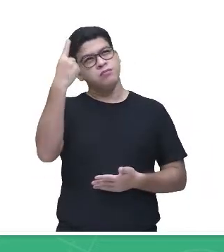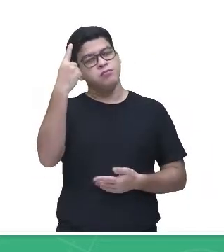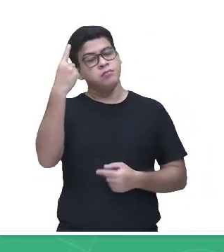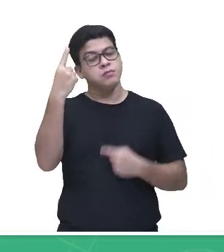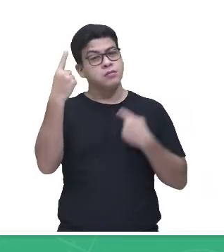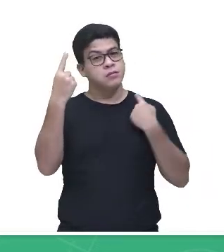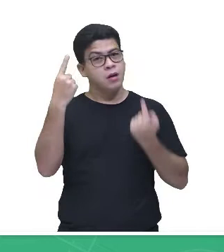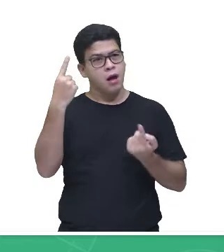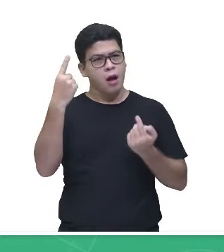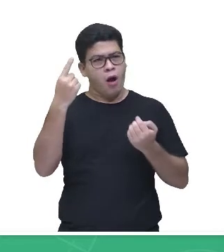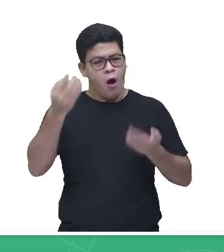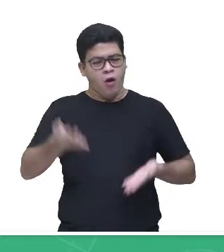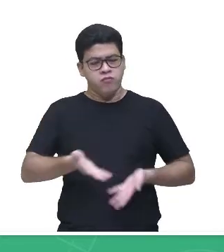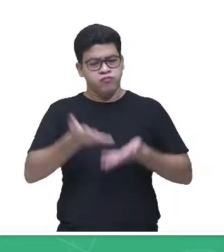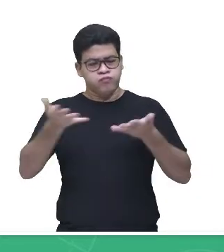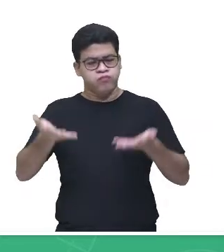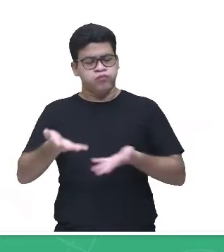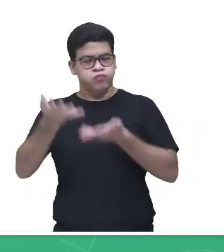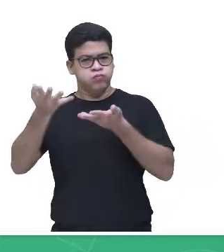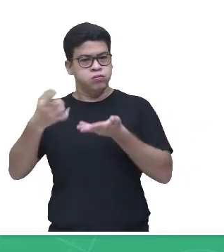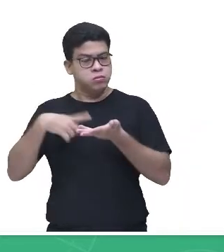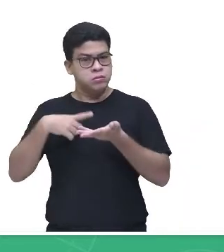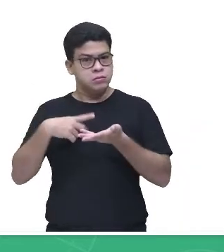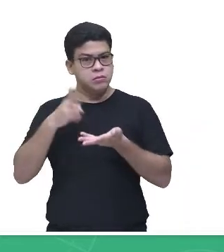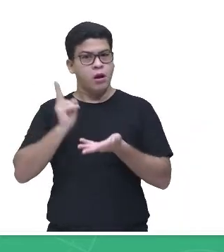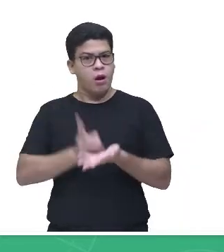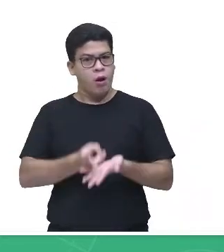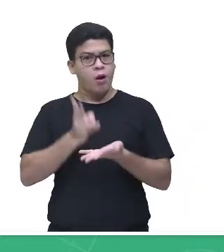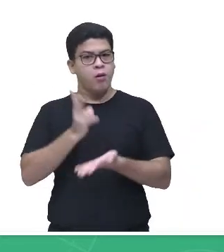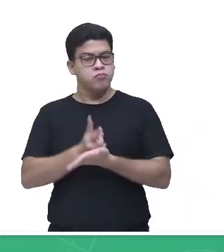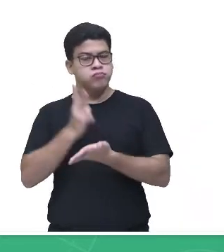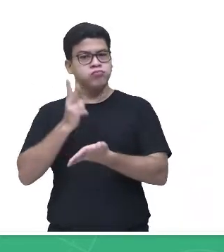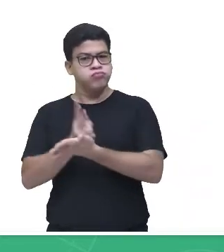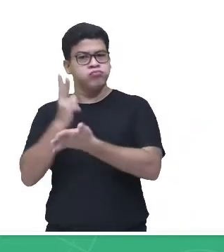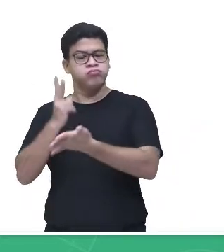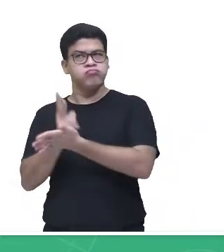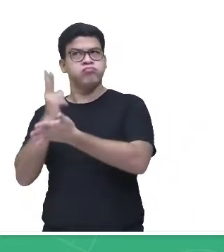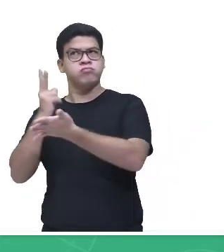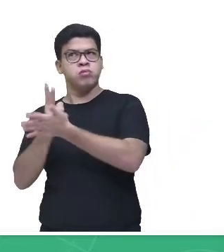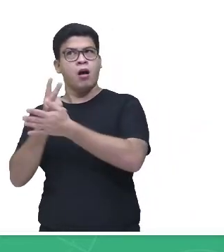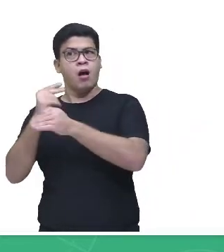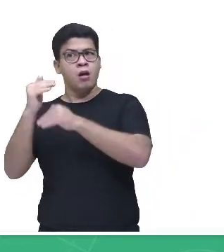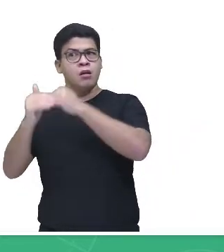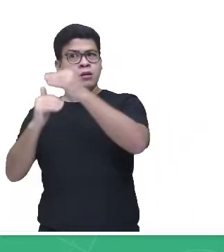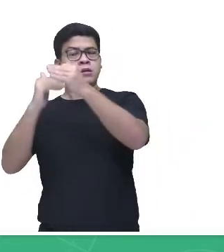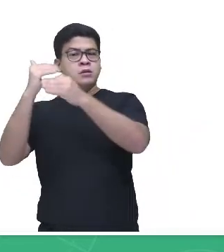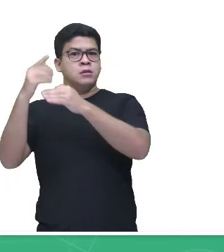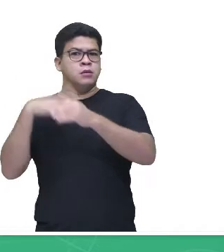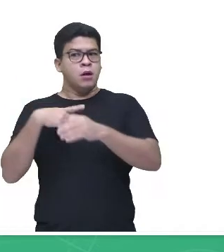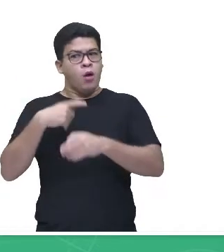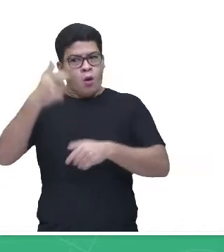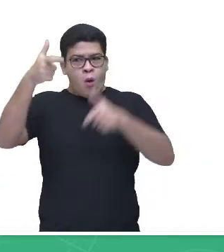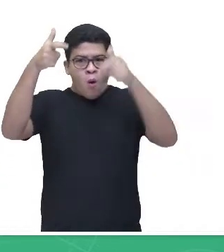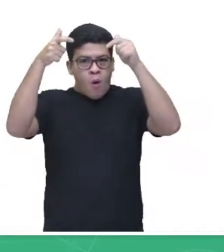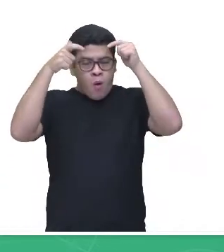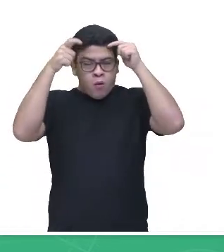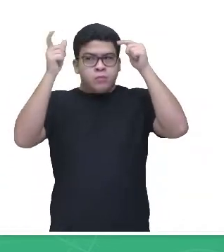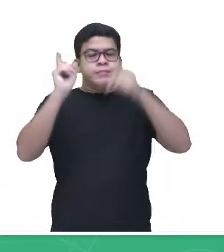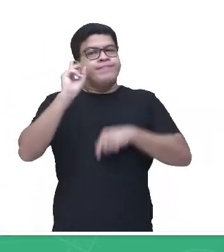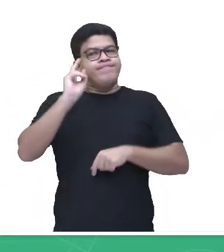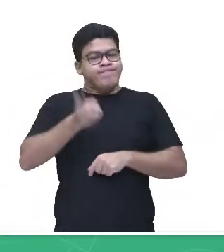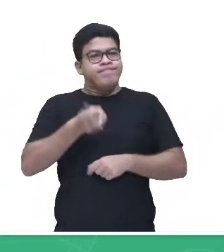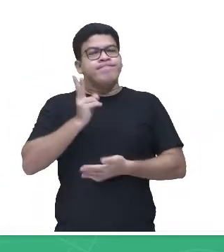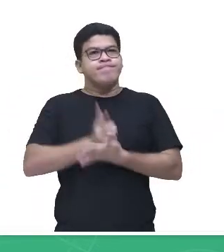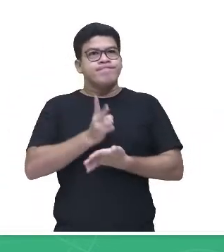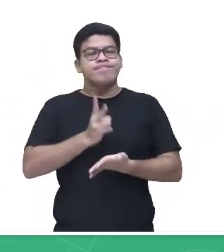ela se propagasse, estipulando ali o direito divino. Olha, gente, esse rei está aí, ele governa por